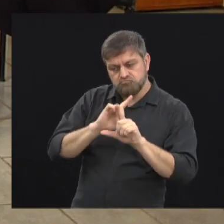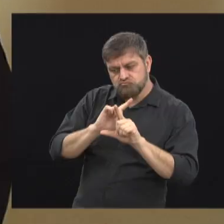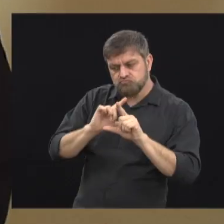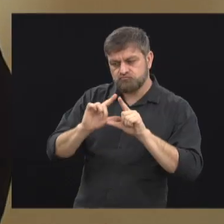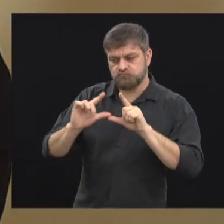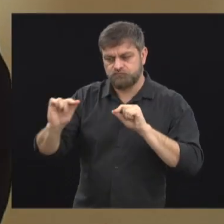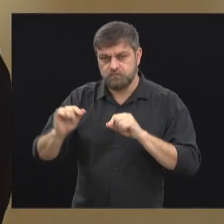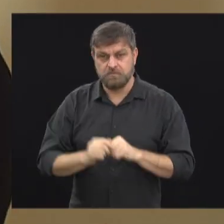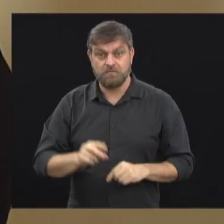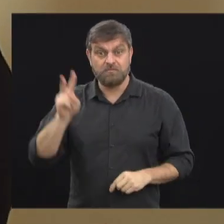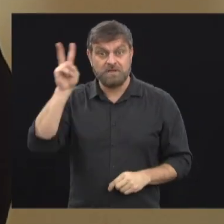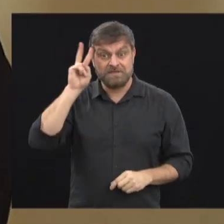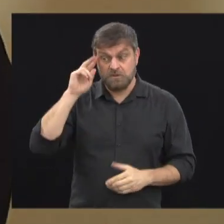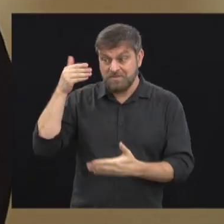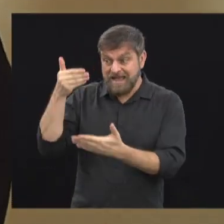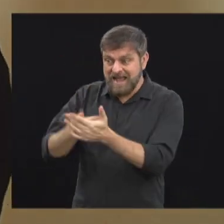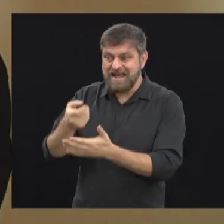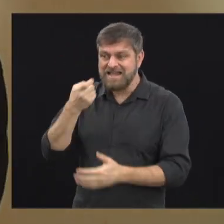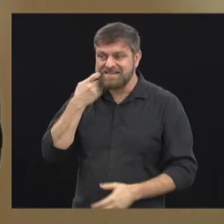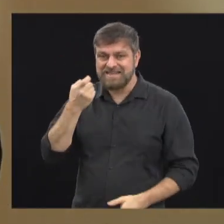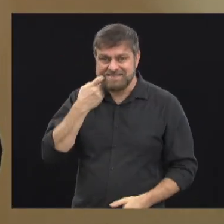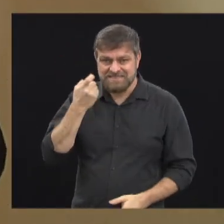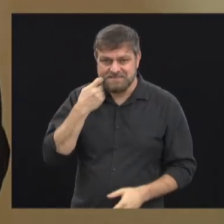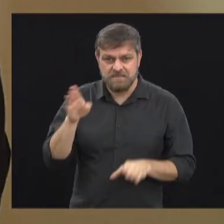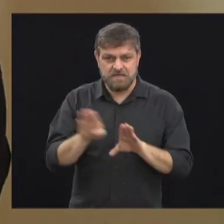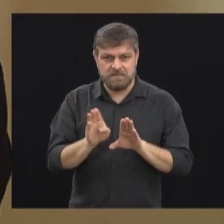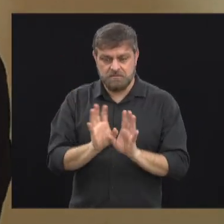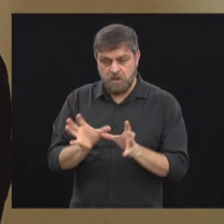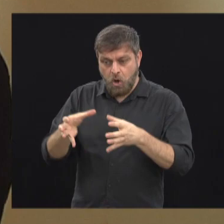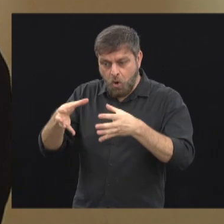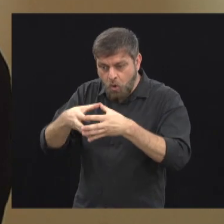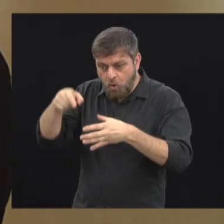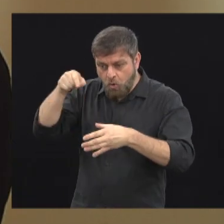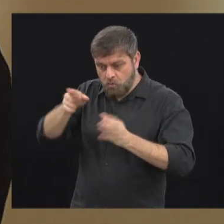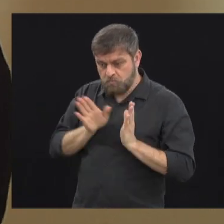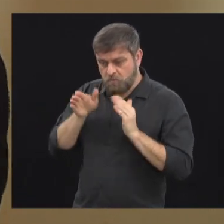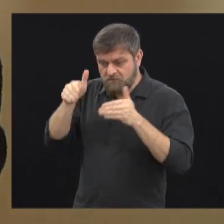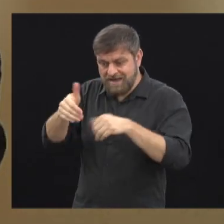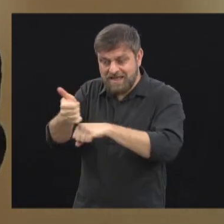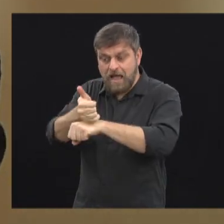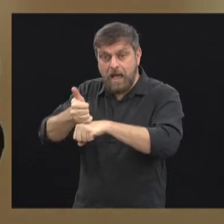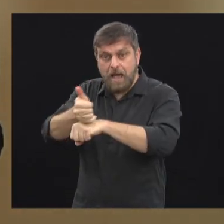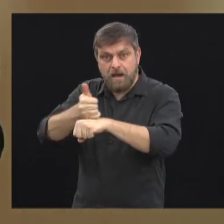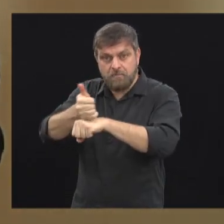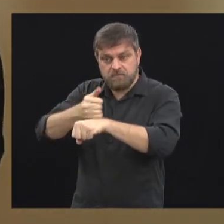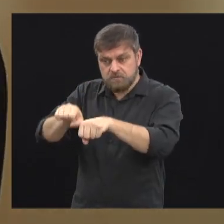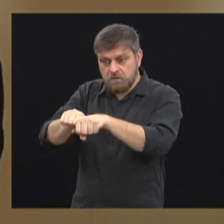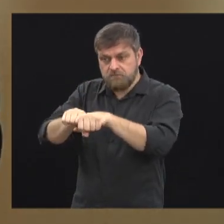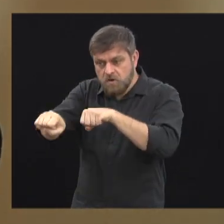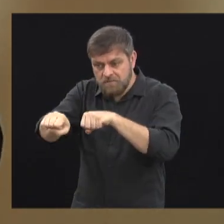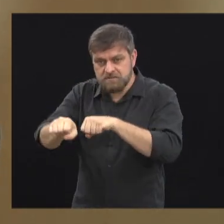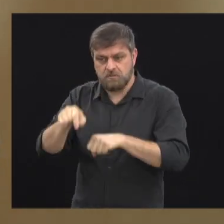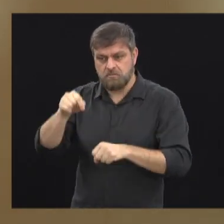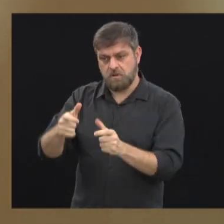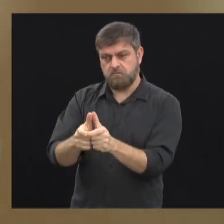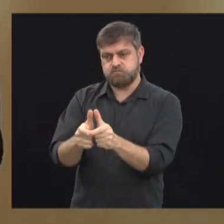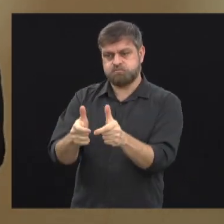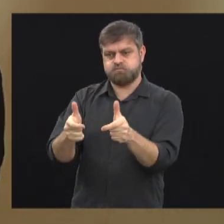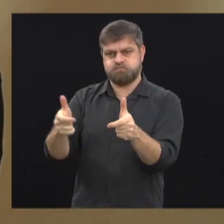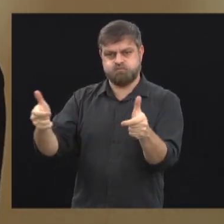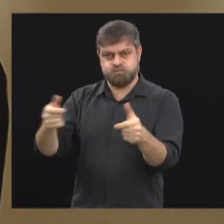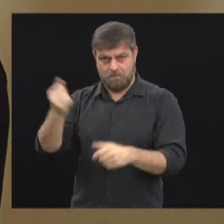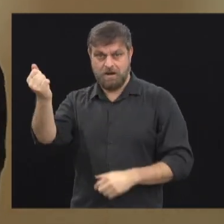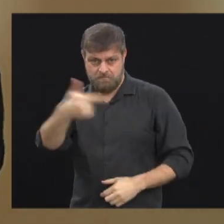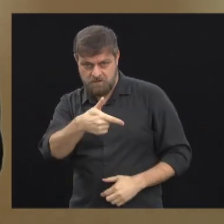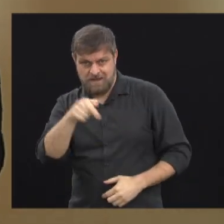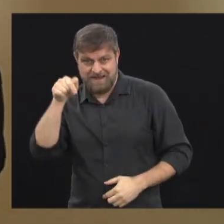Isso acontece de segunda a sexta. E uma outra frente, que é a profissionalização, ela é bem maior. Ela